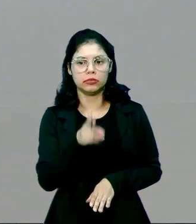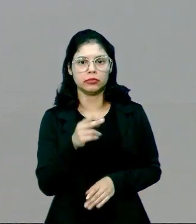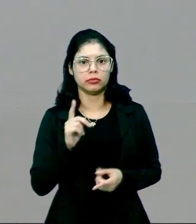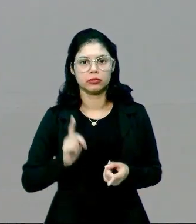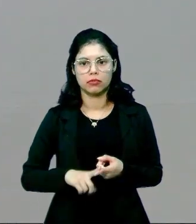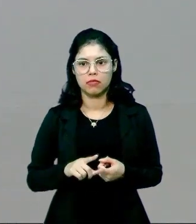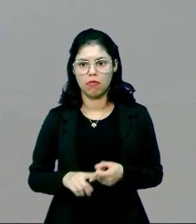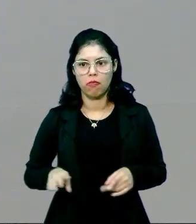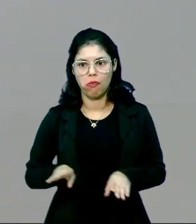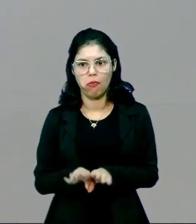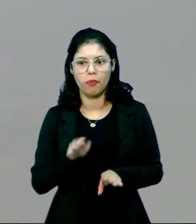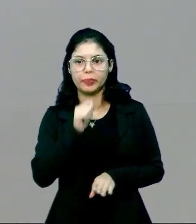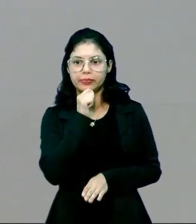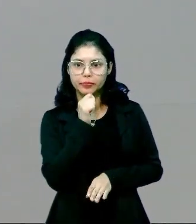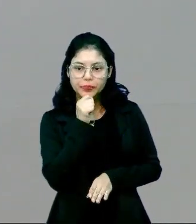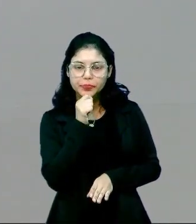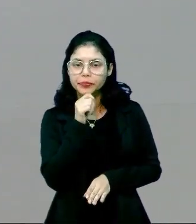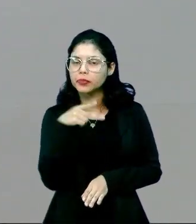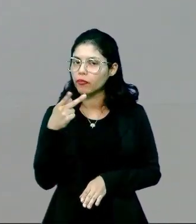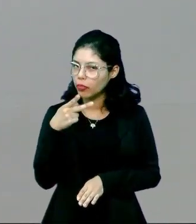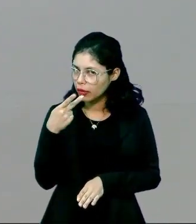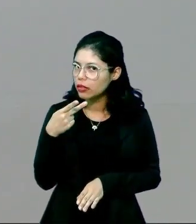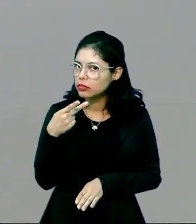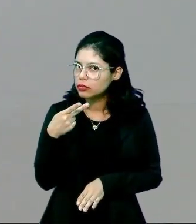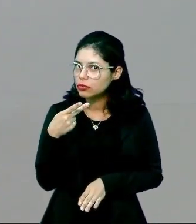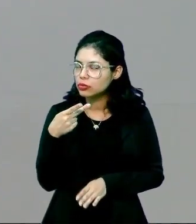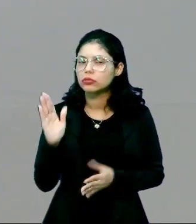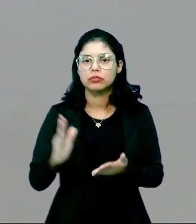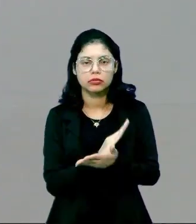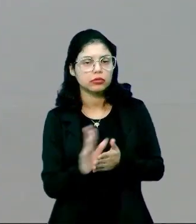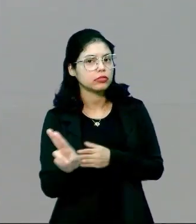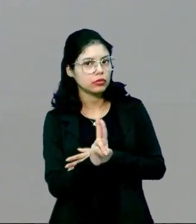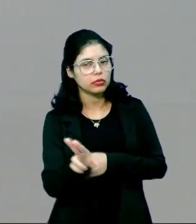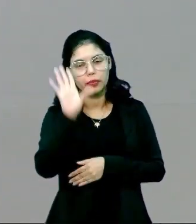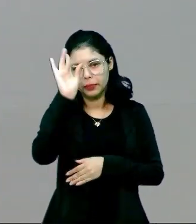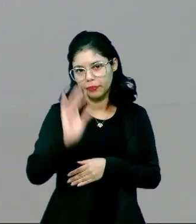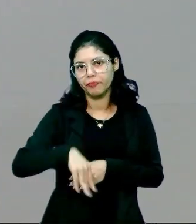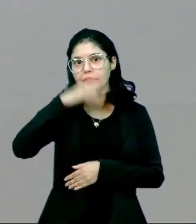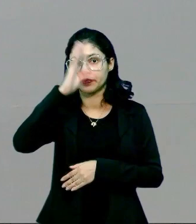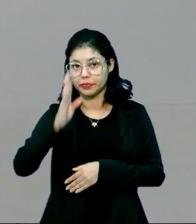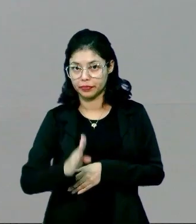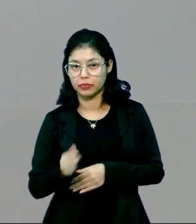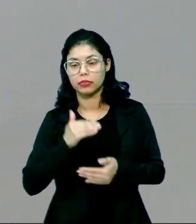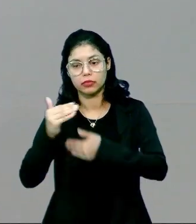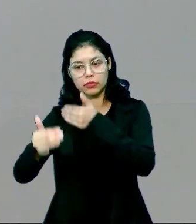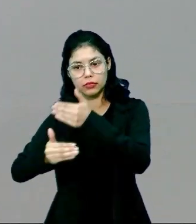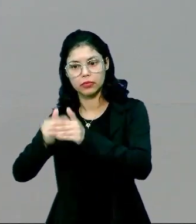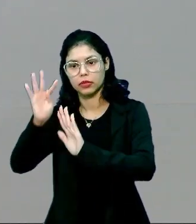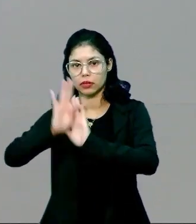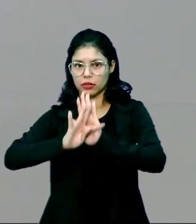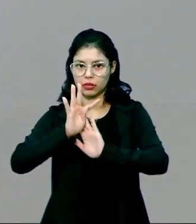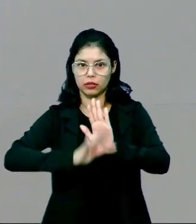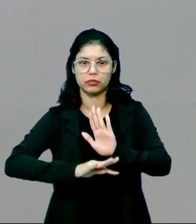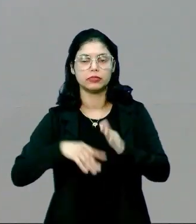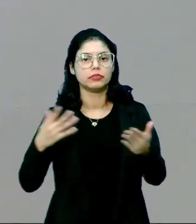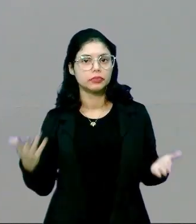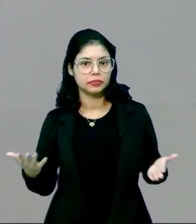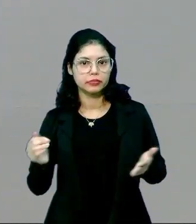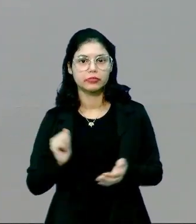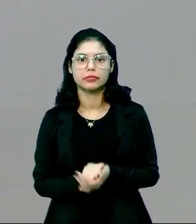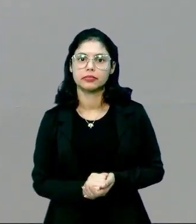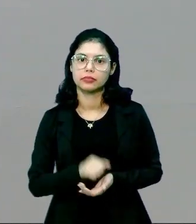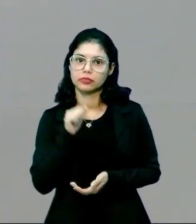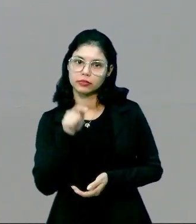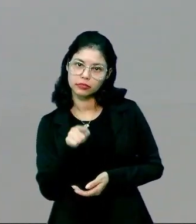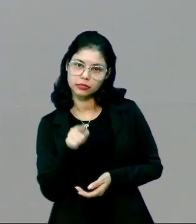por lembram que eu falei para vocês que existem alguns nomes de artistas brasileiros ao longo do texto Então